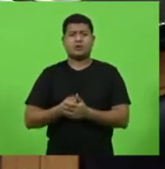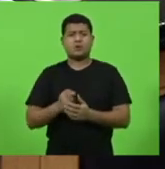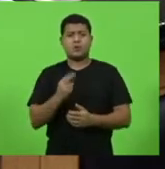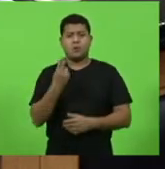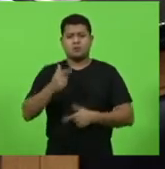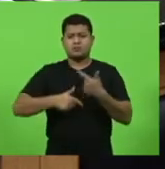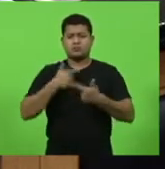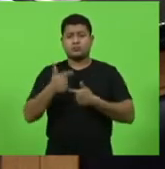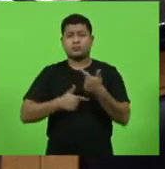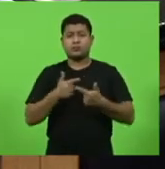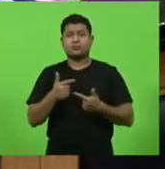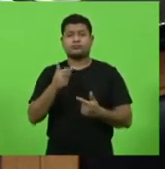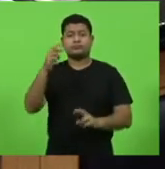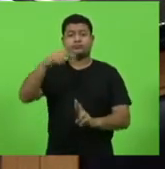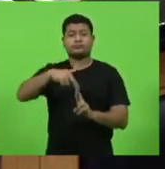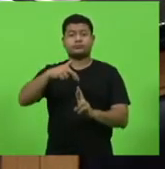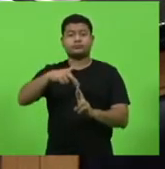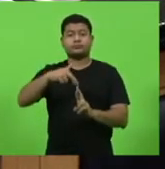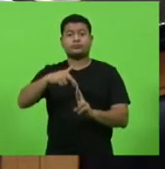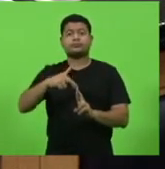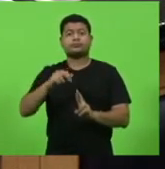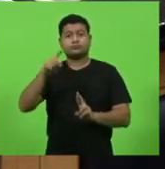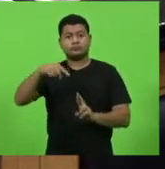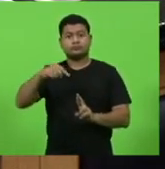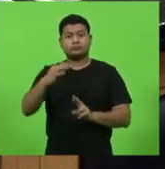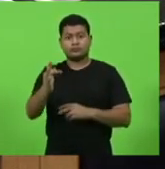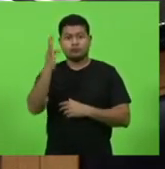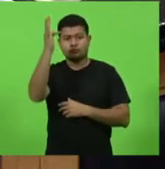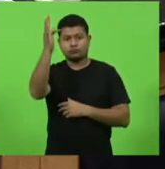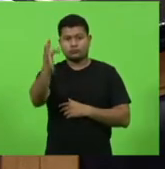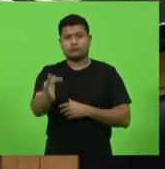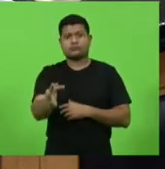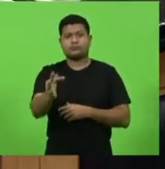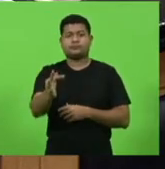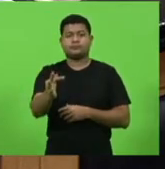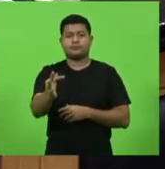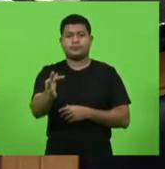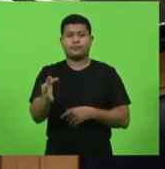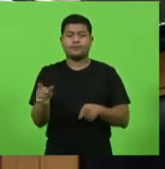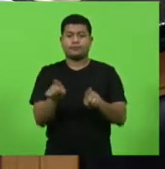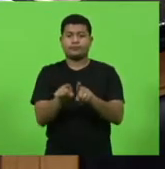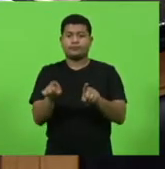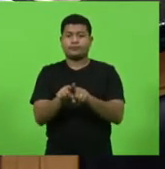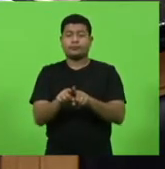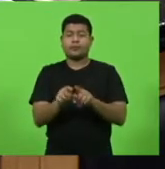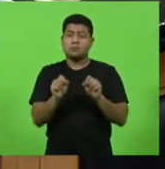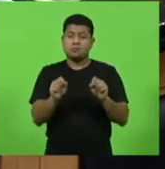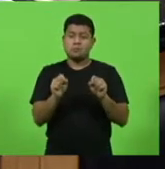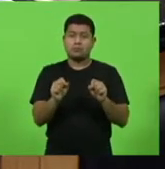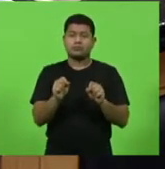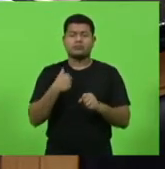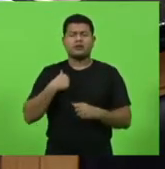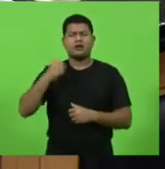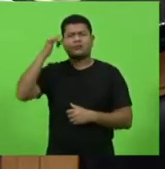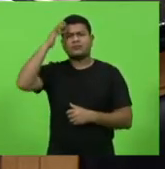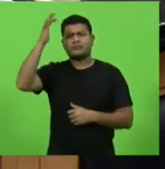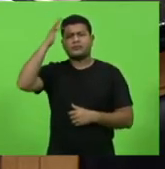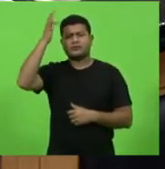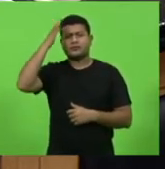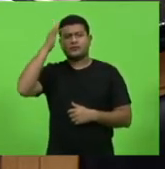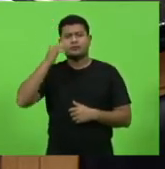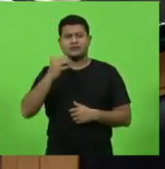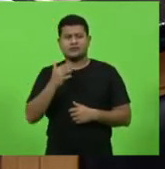sim, ao futuro, e também a possibilidade. Eu fico imaginando, Ana, quando ela